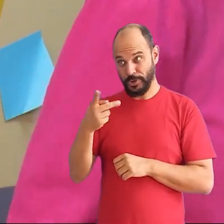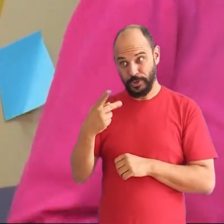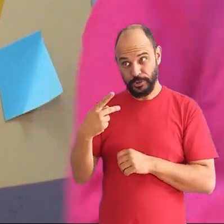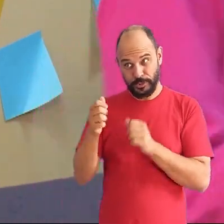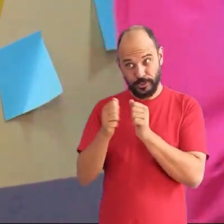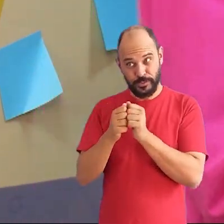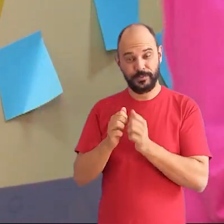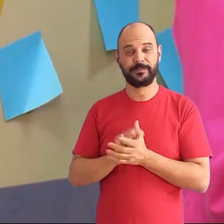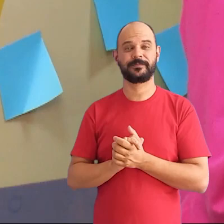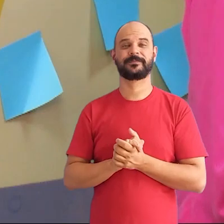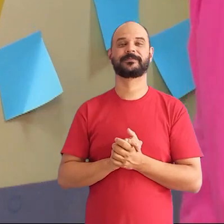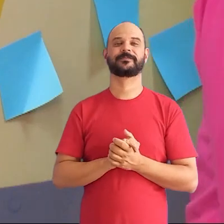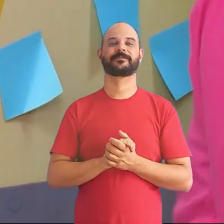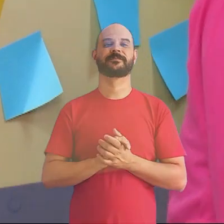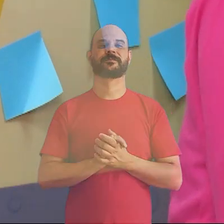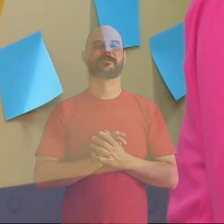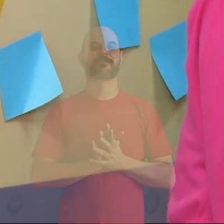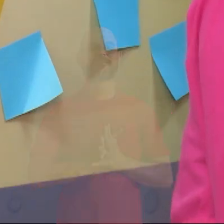vamos imaginar!